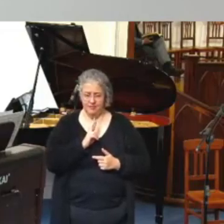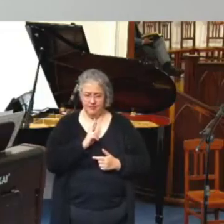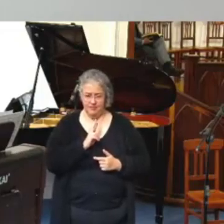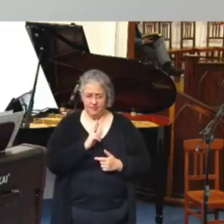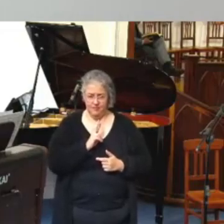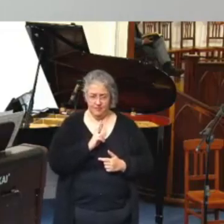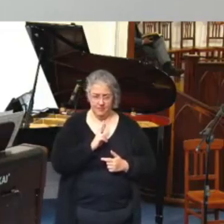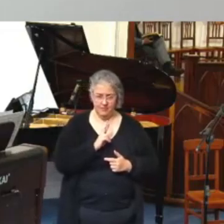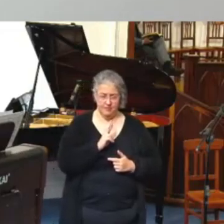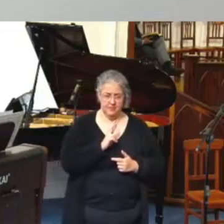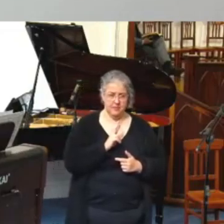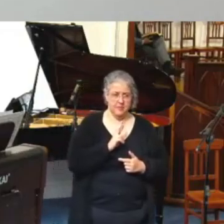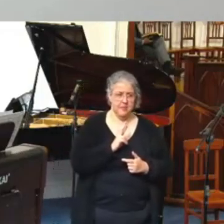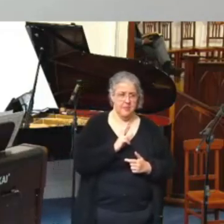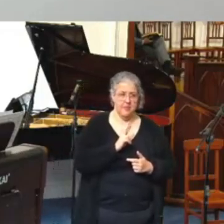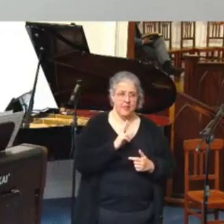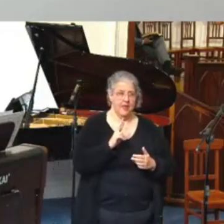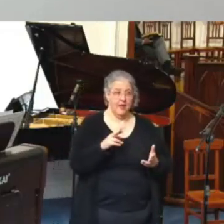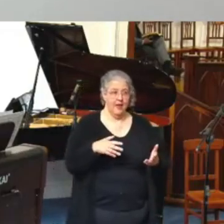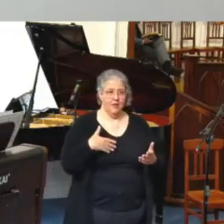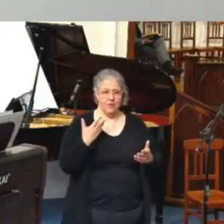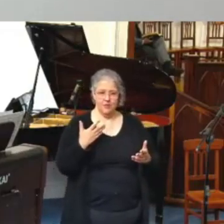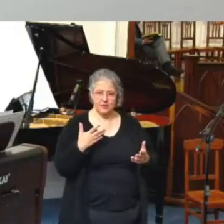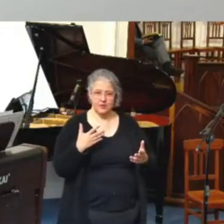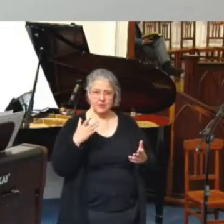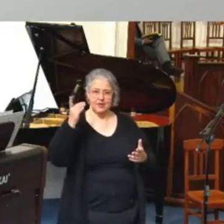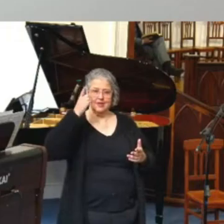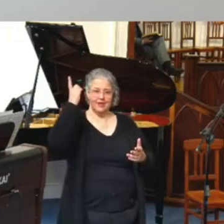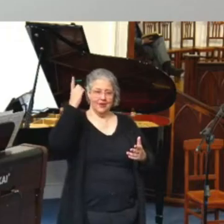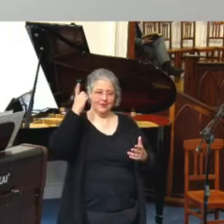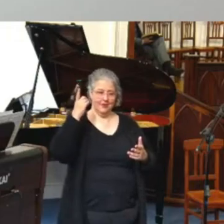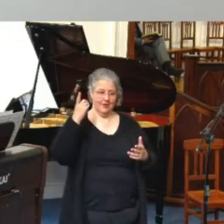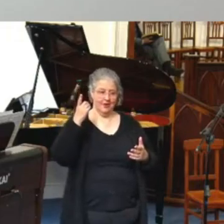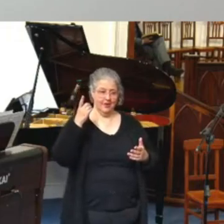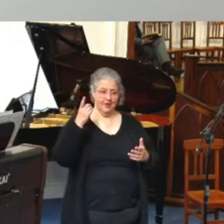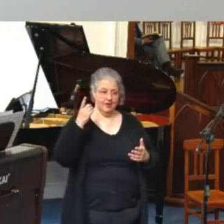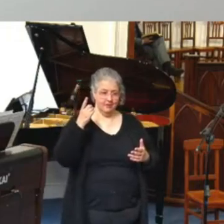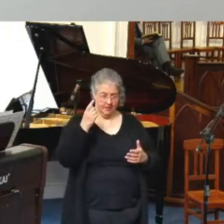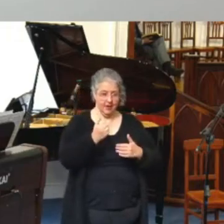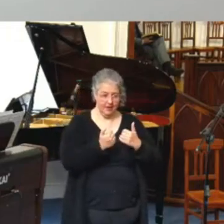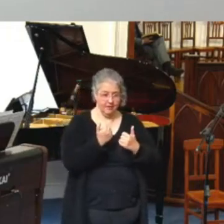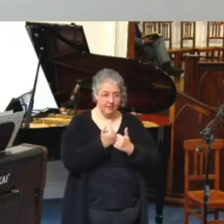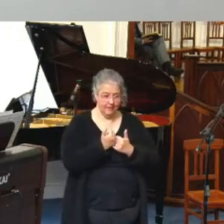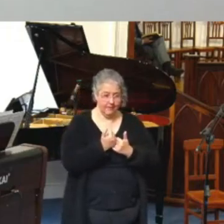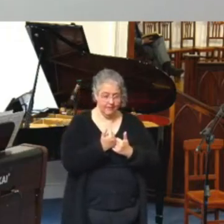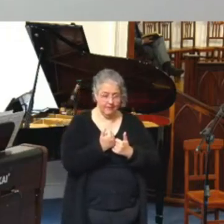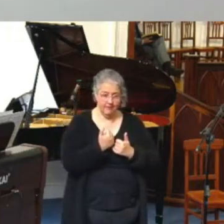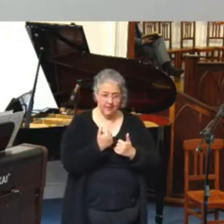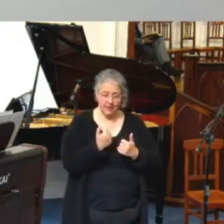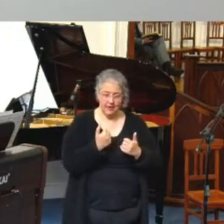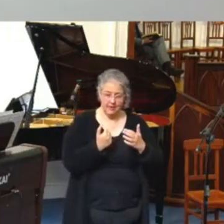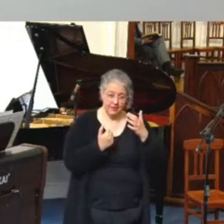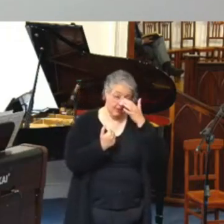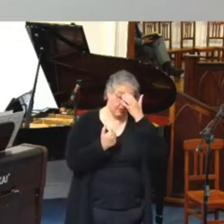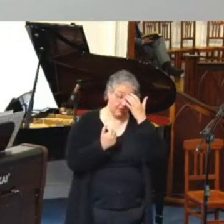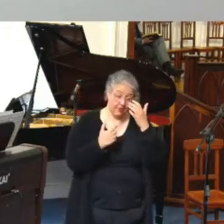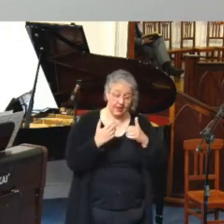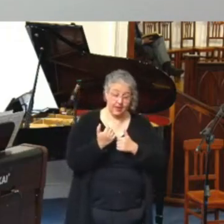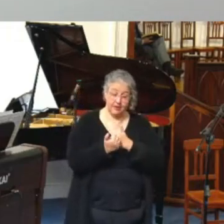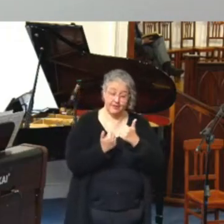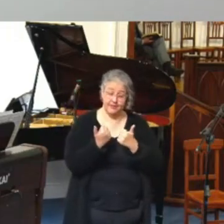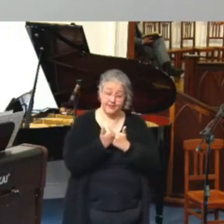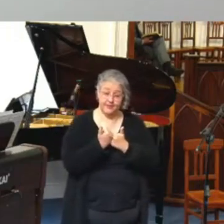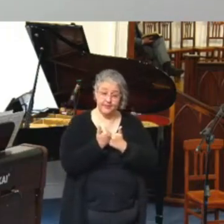estivesse em um êxtase pelo alívio concedido por meio da resposta de Deus. Ou seja, agora a paz